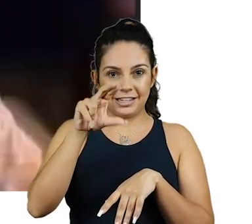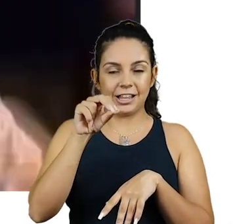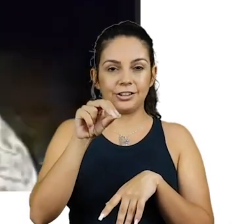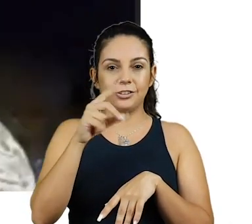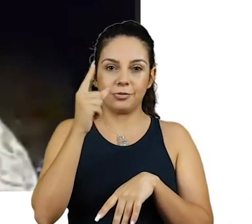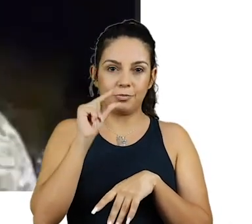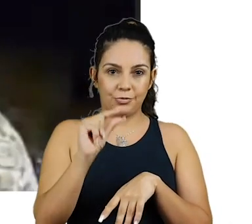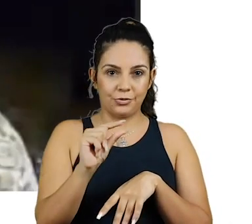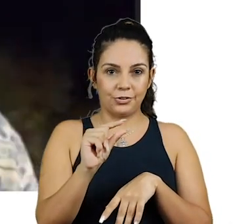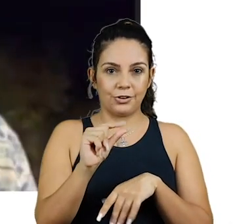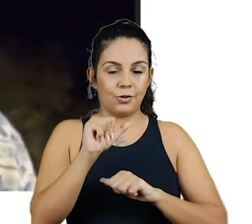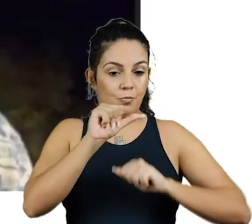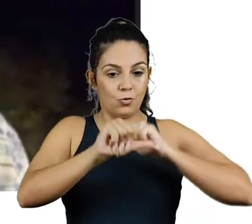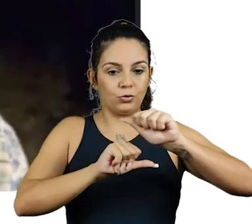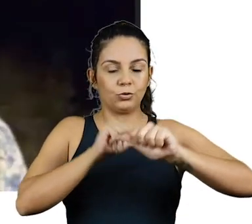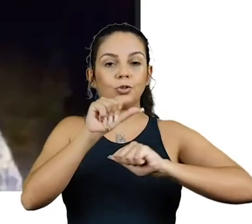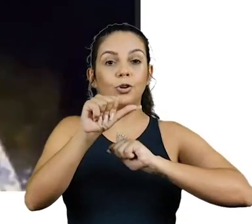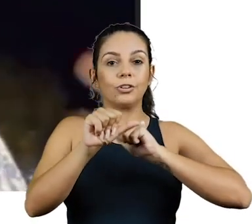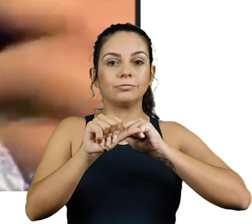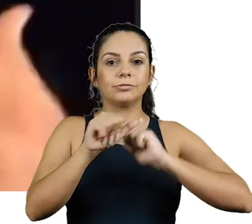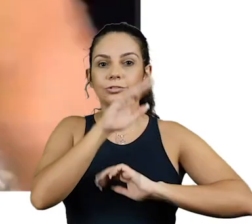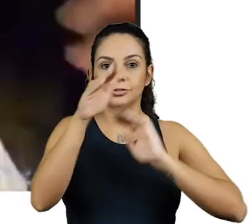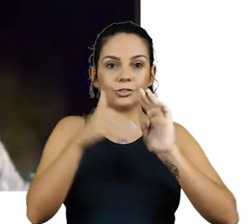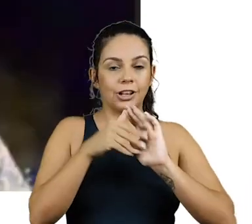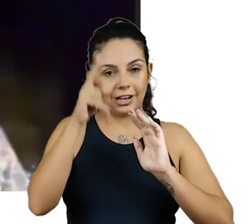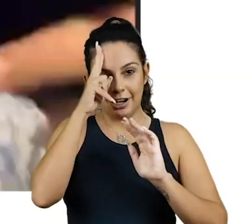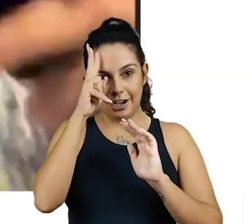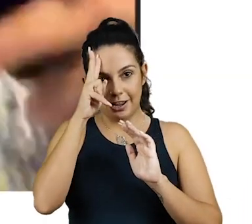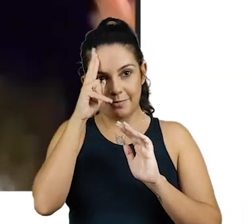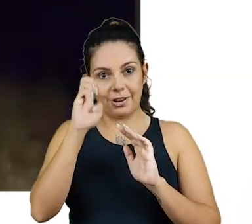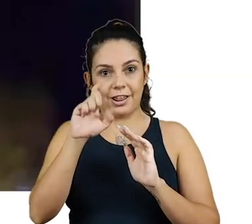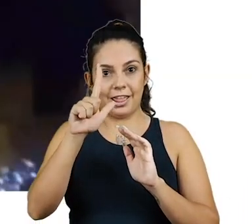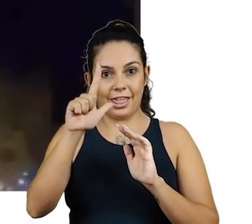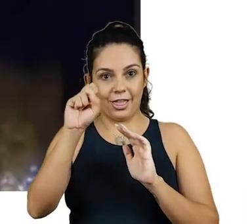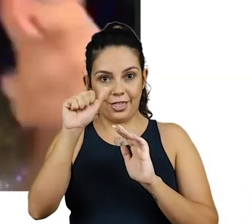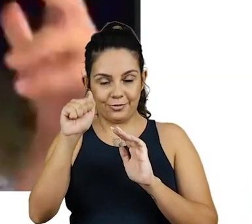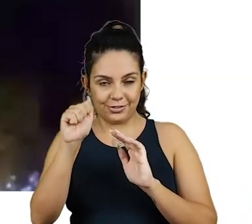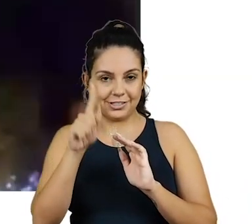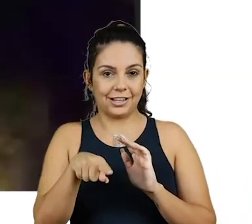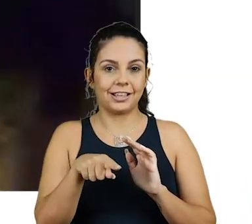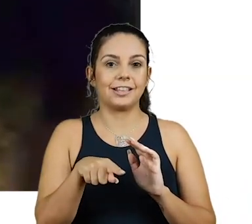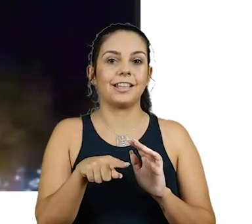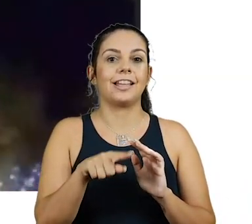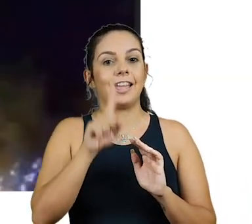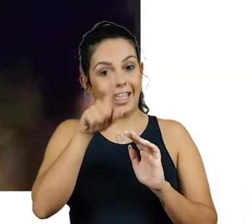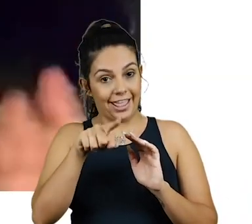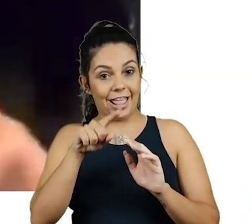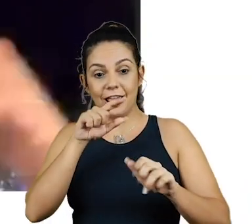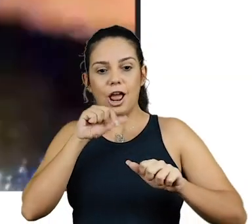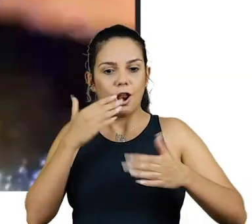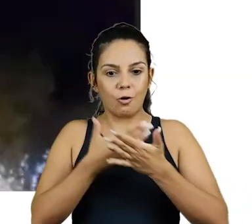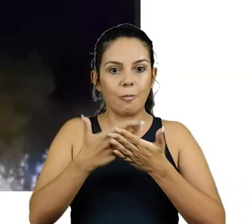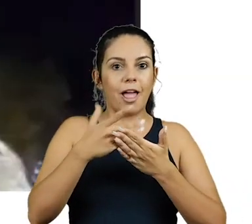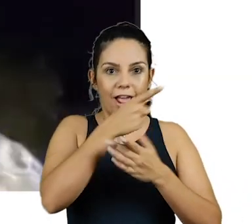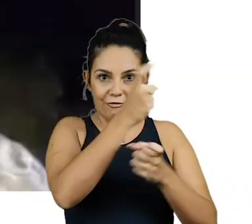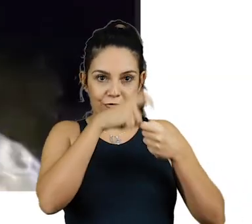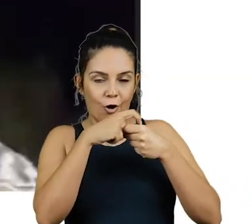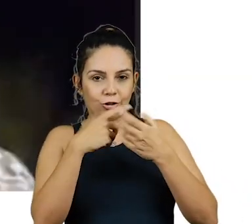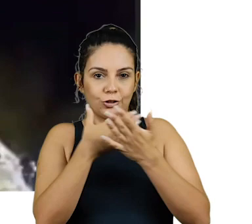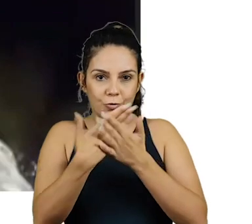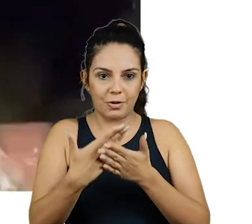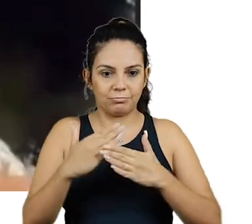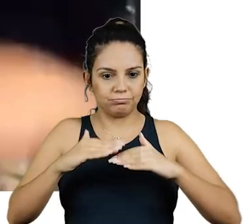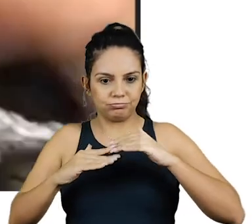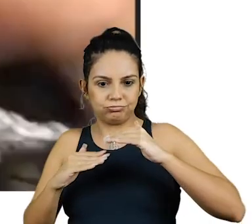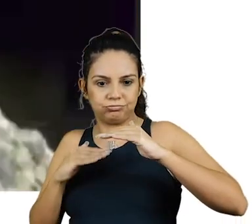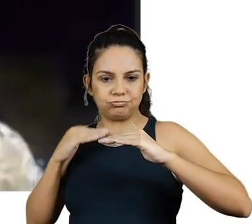Elza, uma pequena revolução. E aí todo mundo lembra que Elza Soares era a Elza Soares, ela volta por